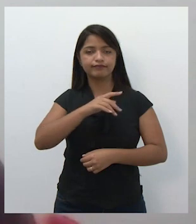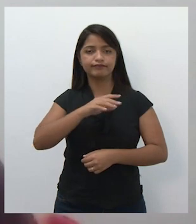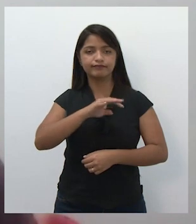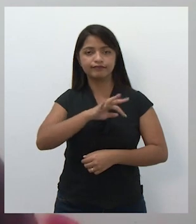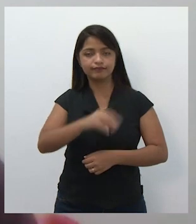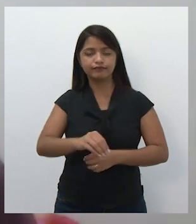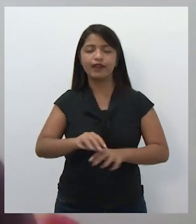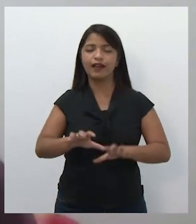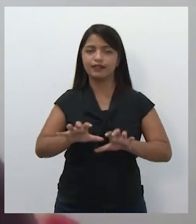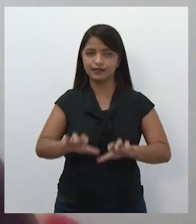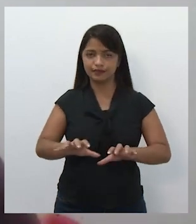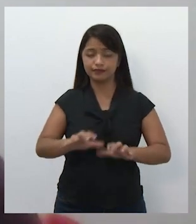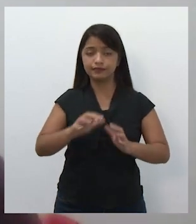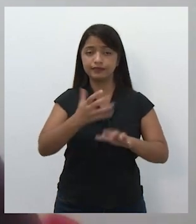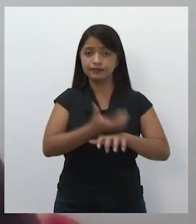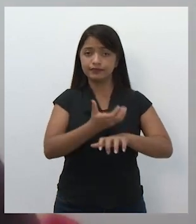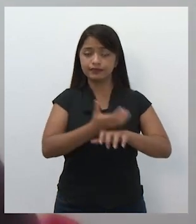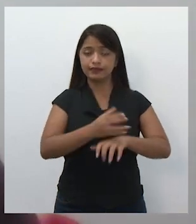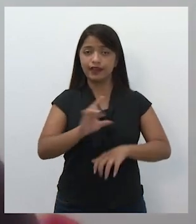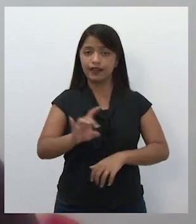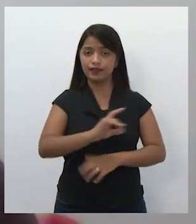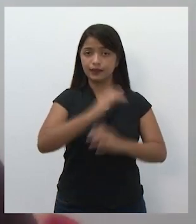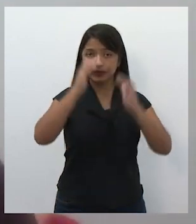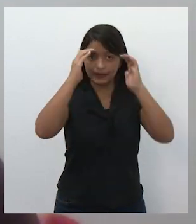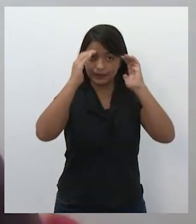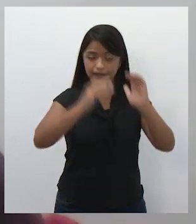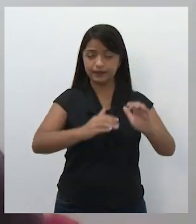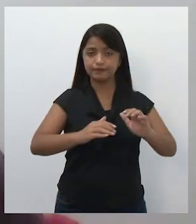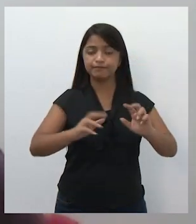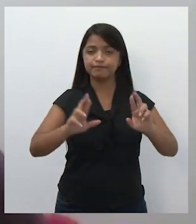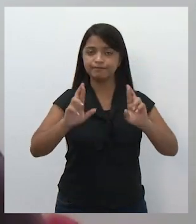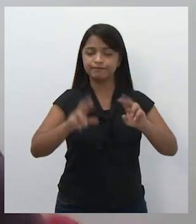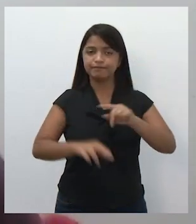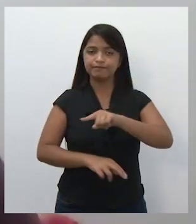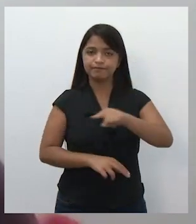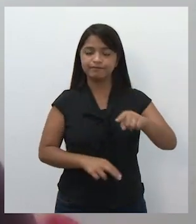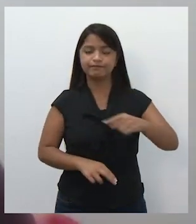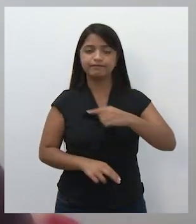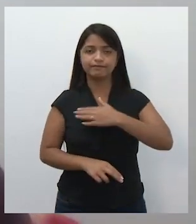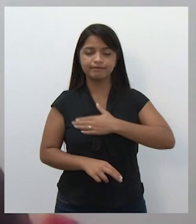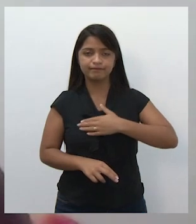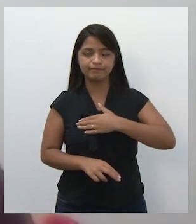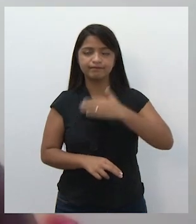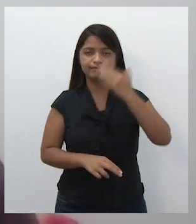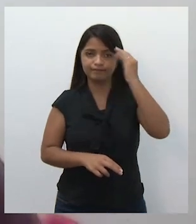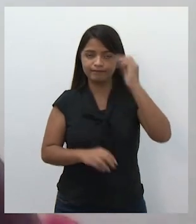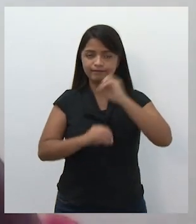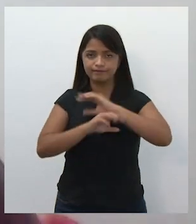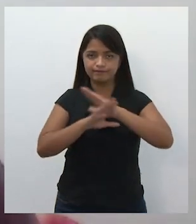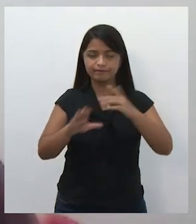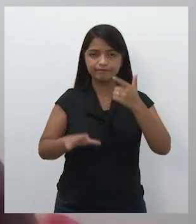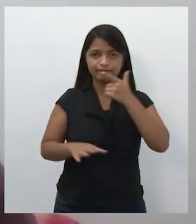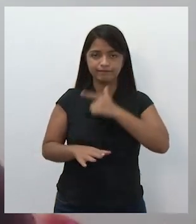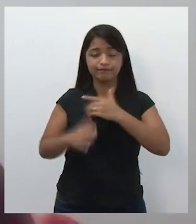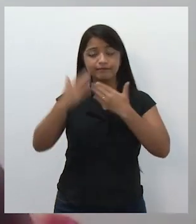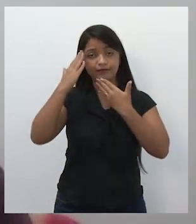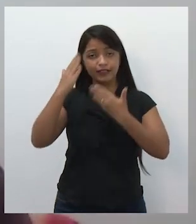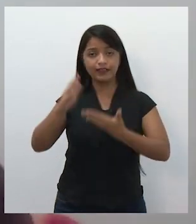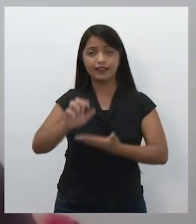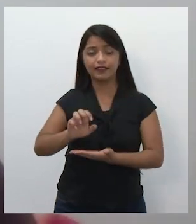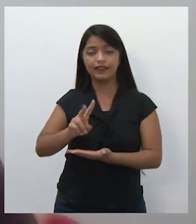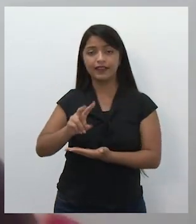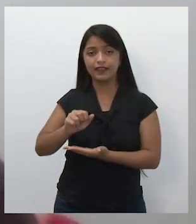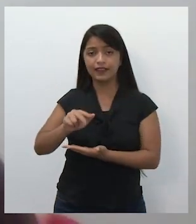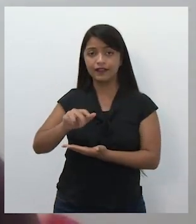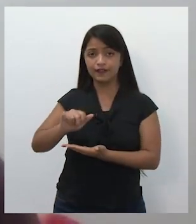por esse caminho, né? Então, a gente espera ter conseguido contribuir para vocês. Eu só tenho a agradecer, agradeço imensamente a Evânia, que esteve aqui comigo,